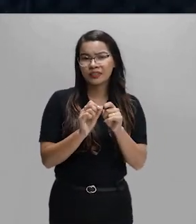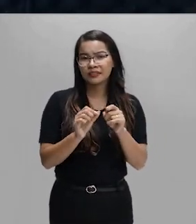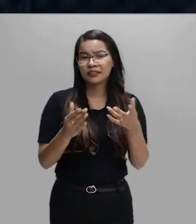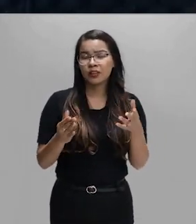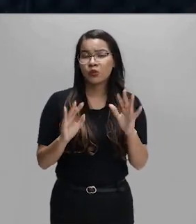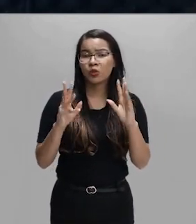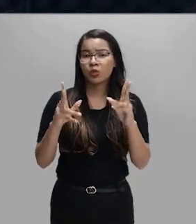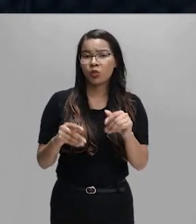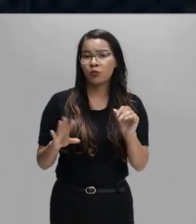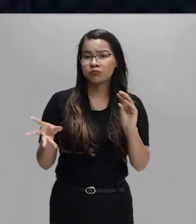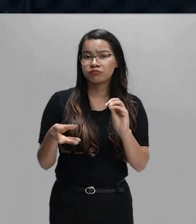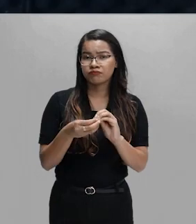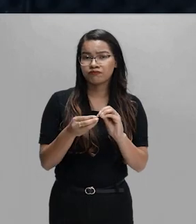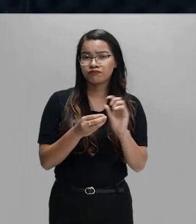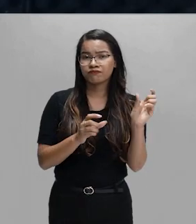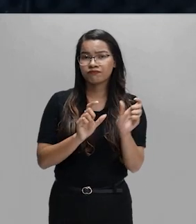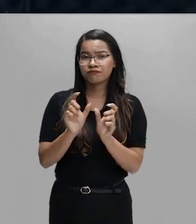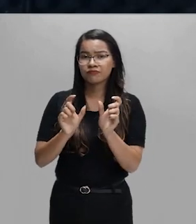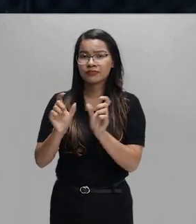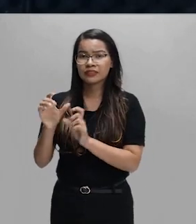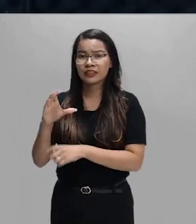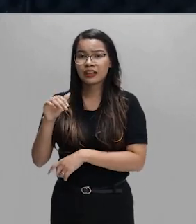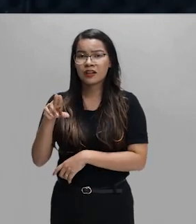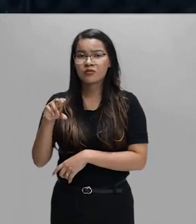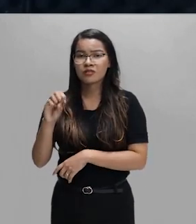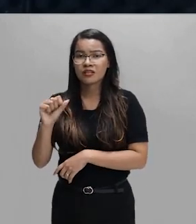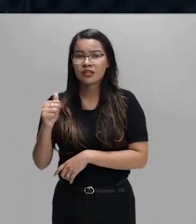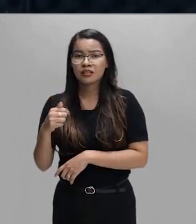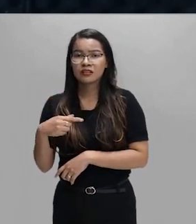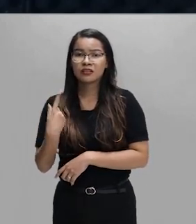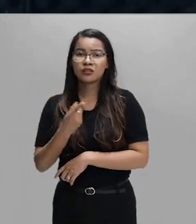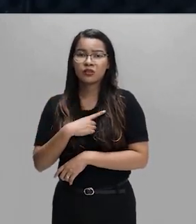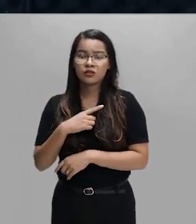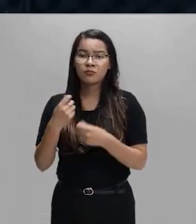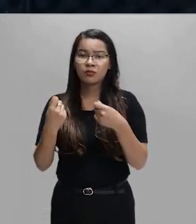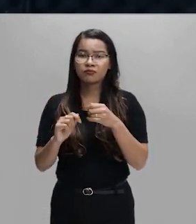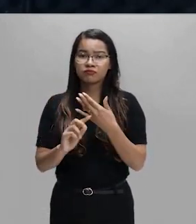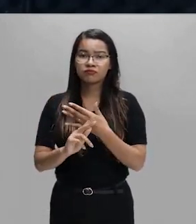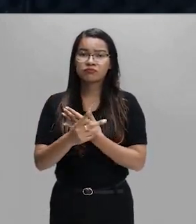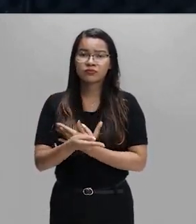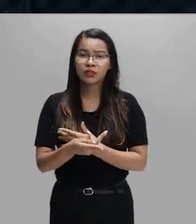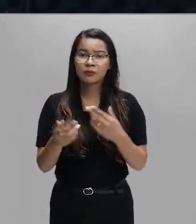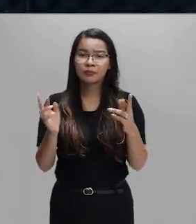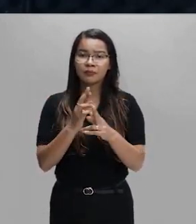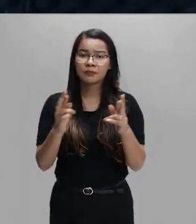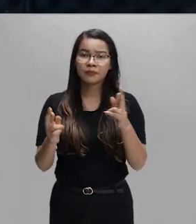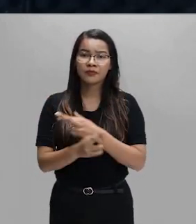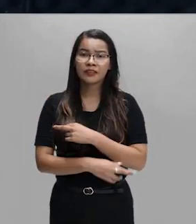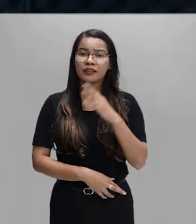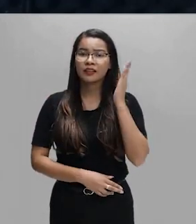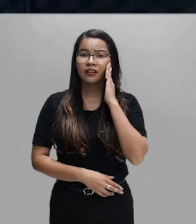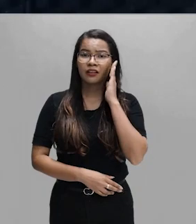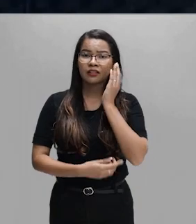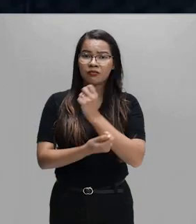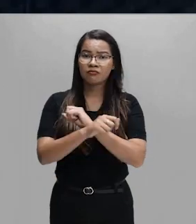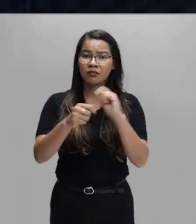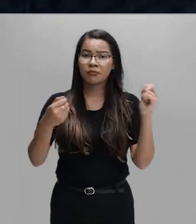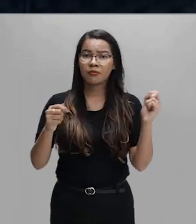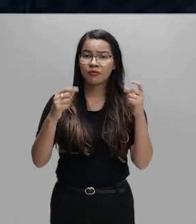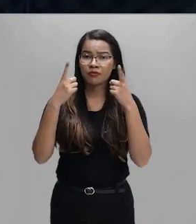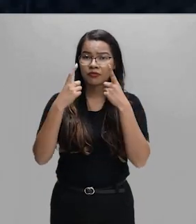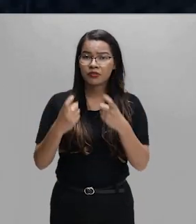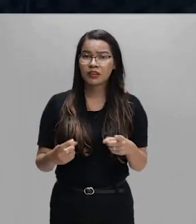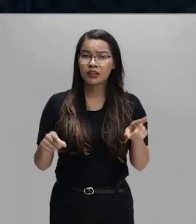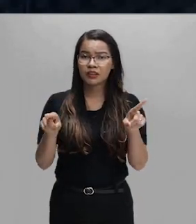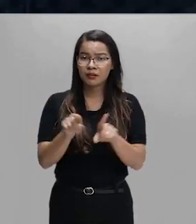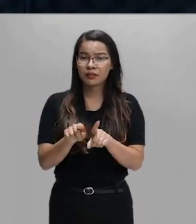compõe fatores, causas, que a gente pode elencar para entender o aumento da violência e da criminalidade, sobretudo